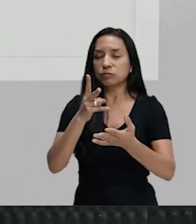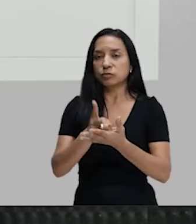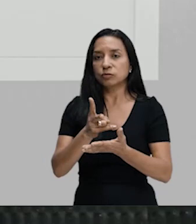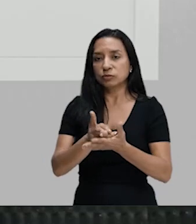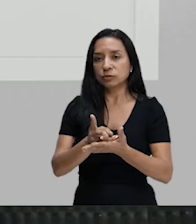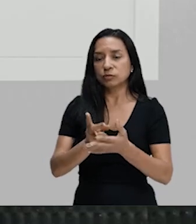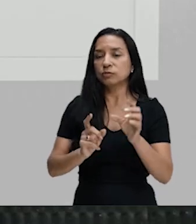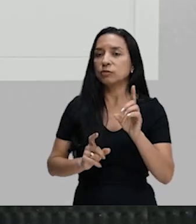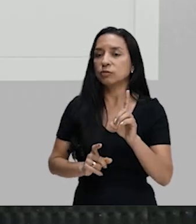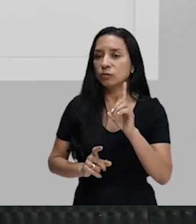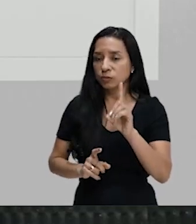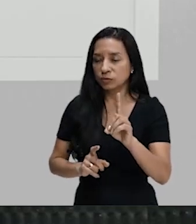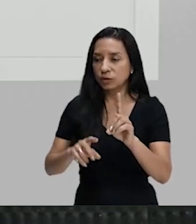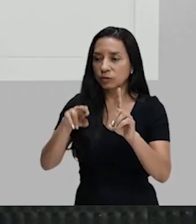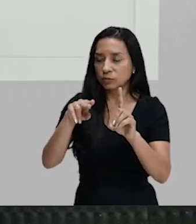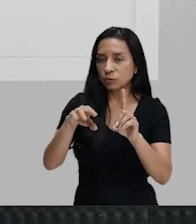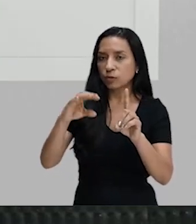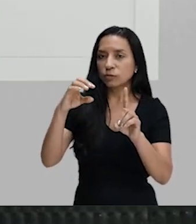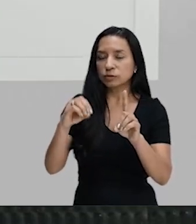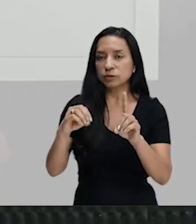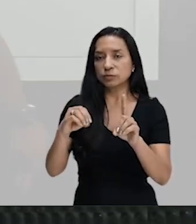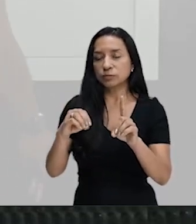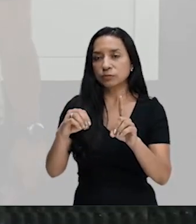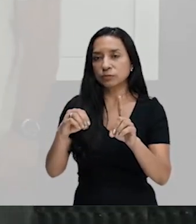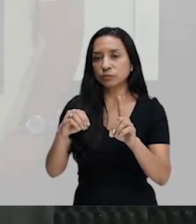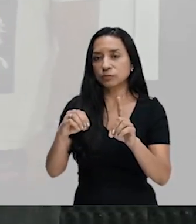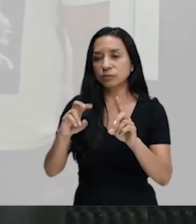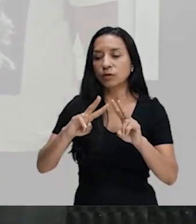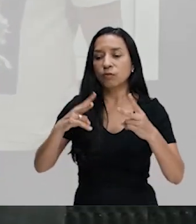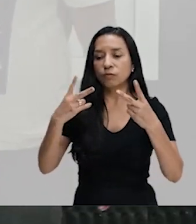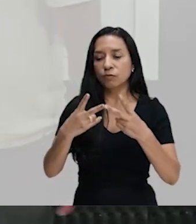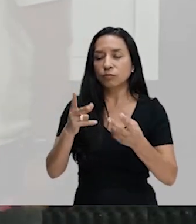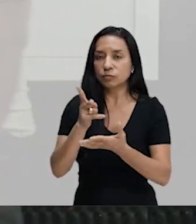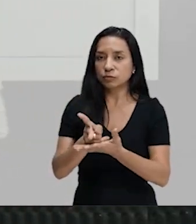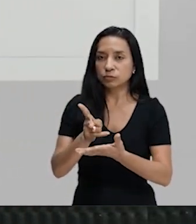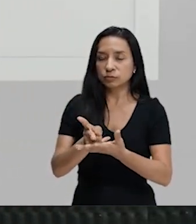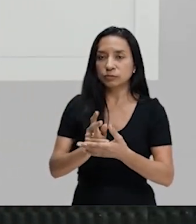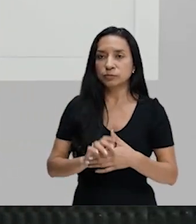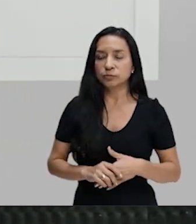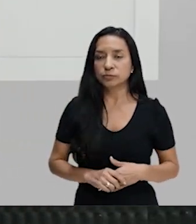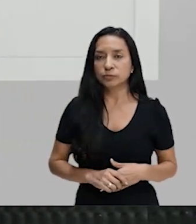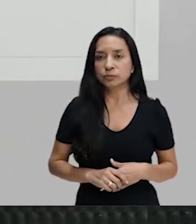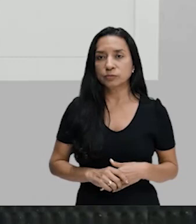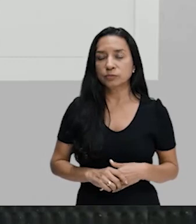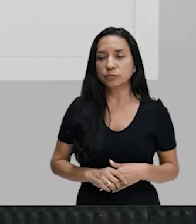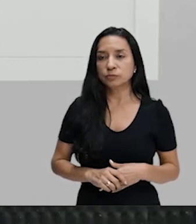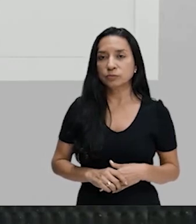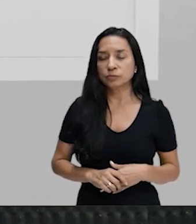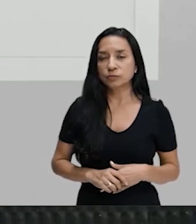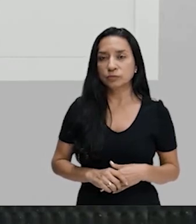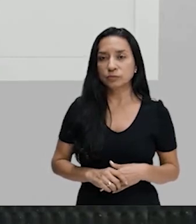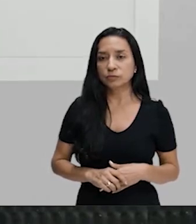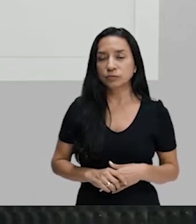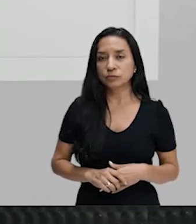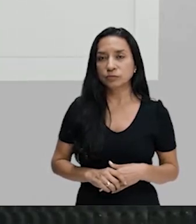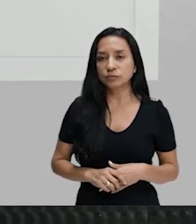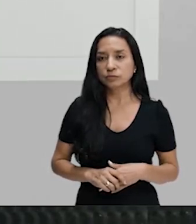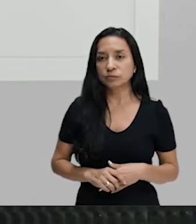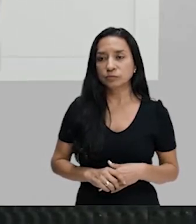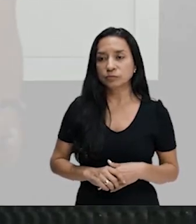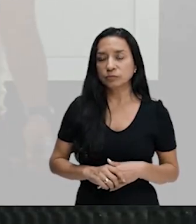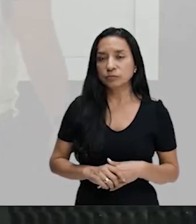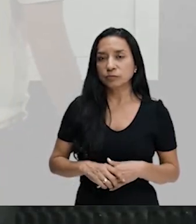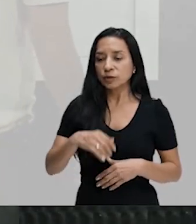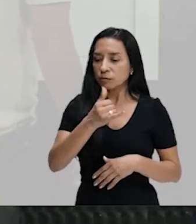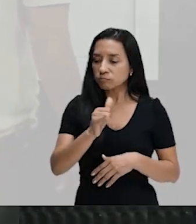ele é igual a zero, ou seja, é a volume constante, certo? dentre aquelas energias